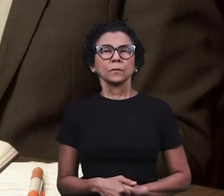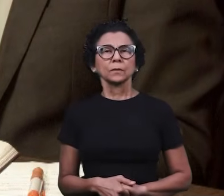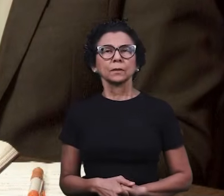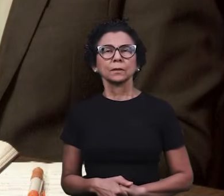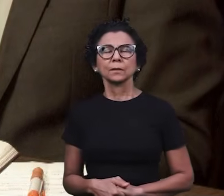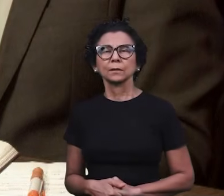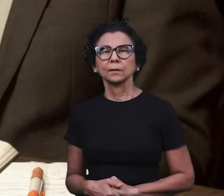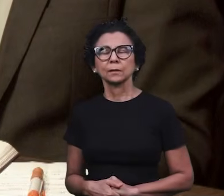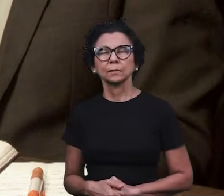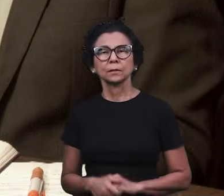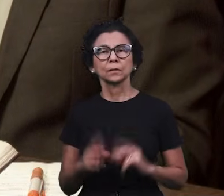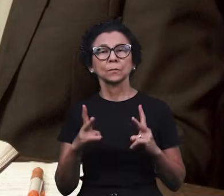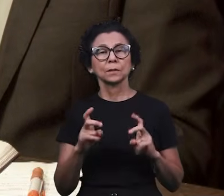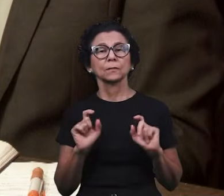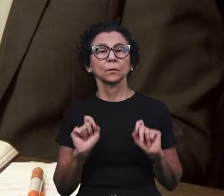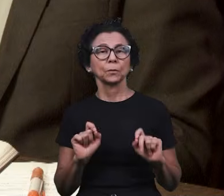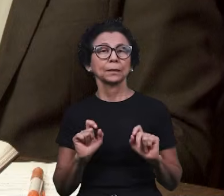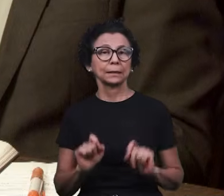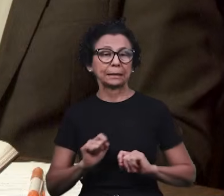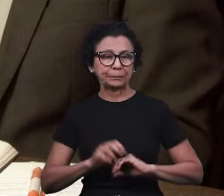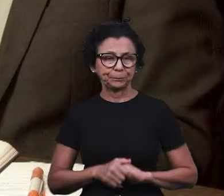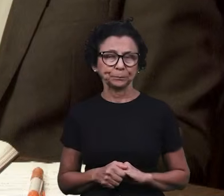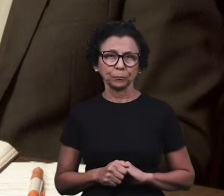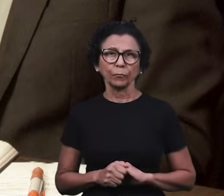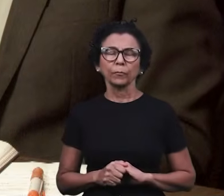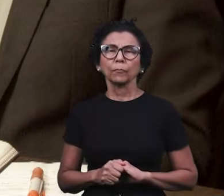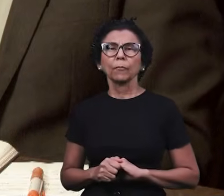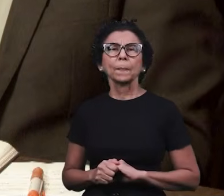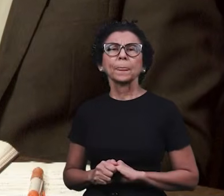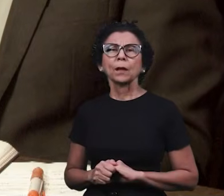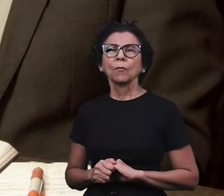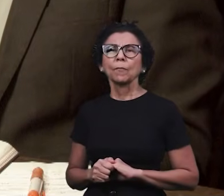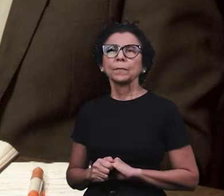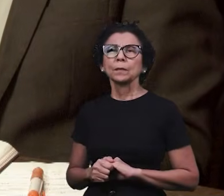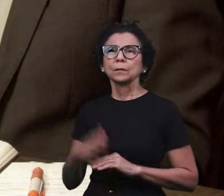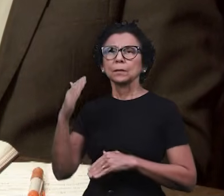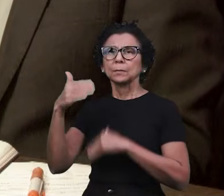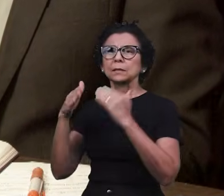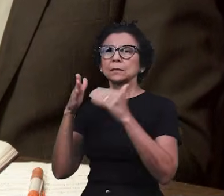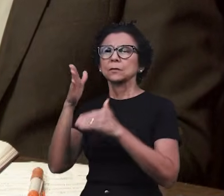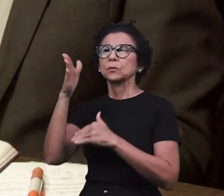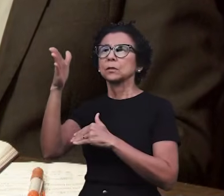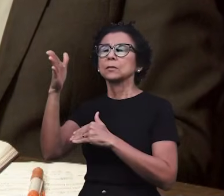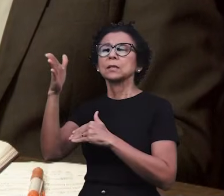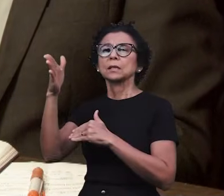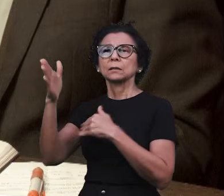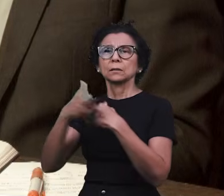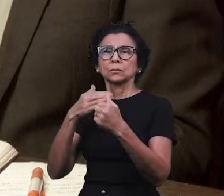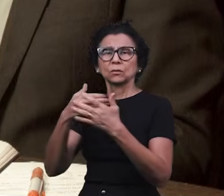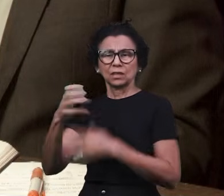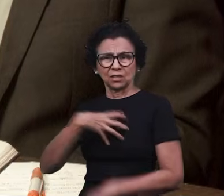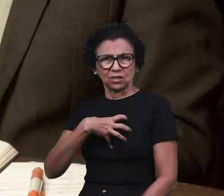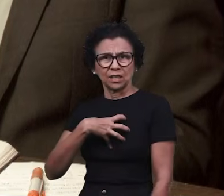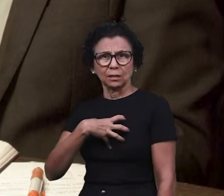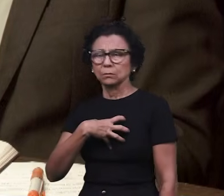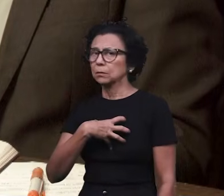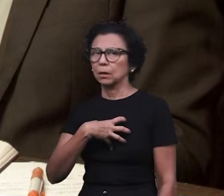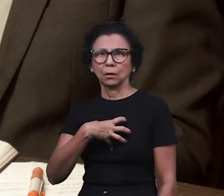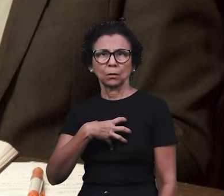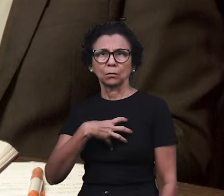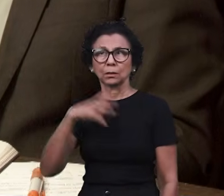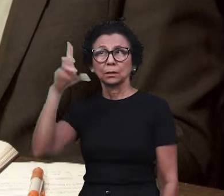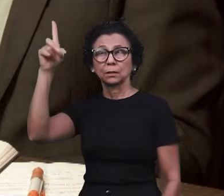aí você vai ver o seguinte: você não entra na presença de Deus de qualquer jeito. Deus tem uma bênção para o